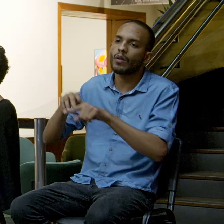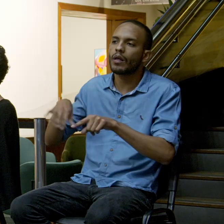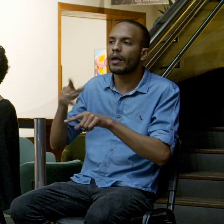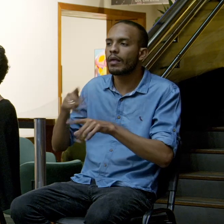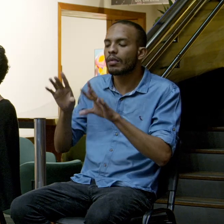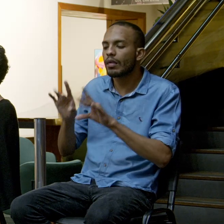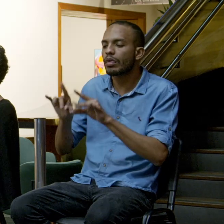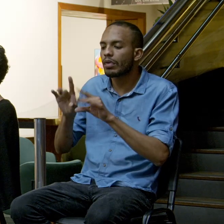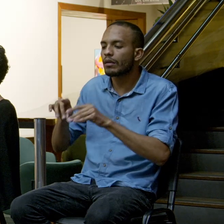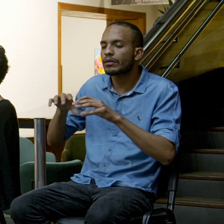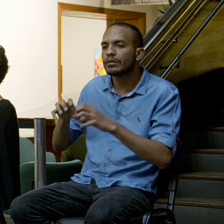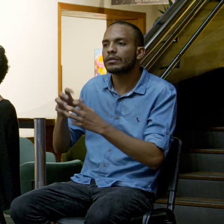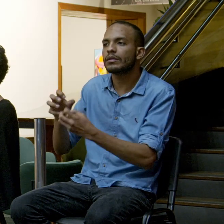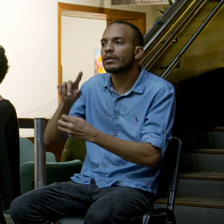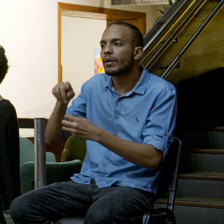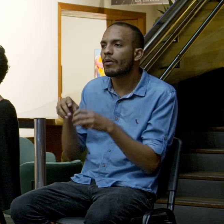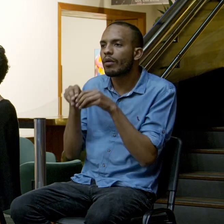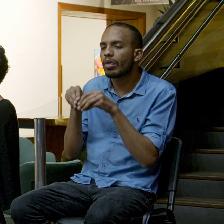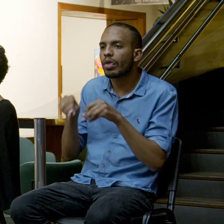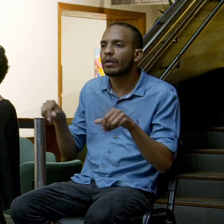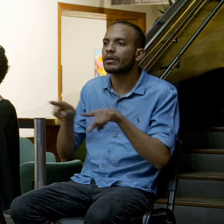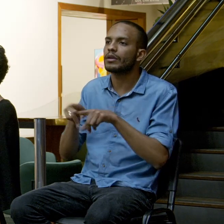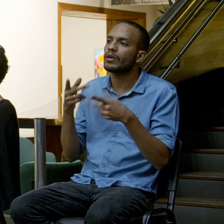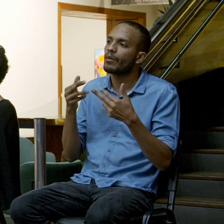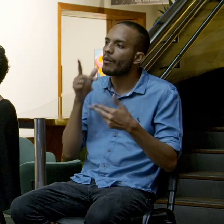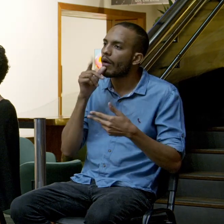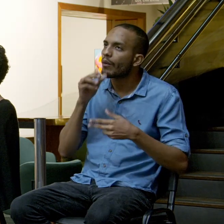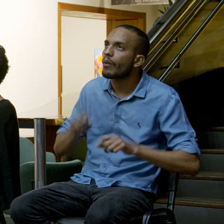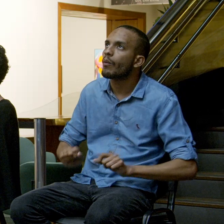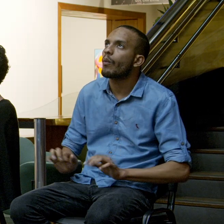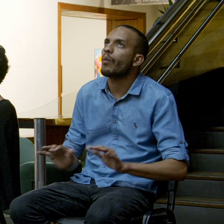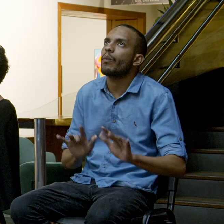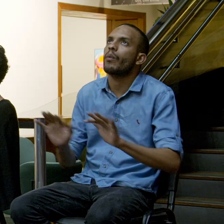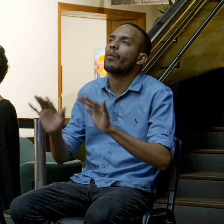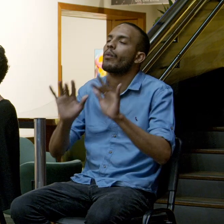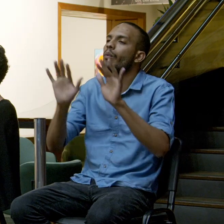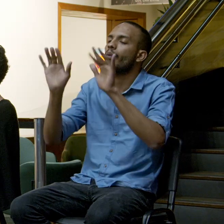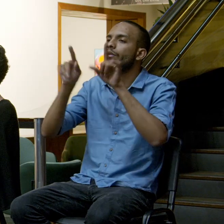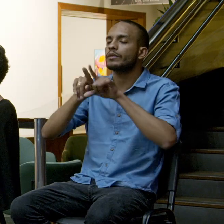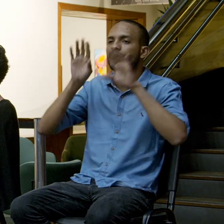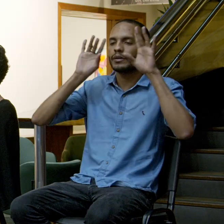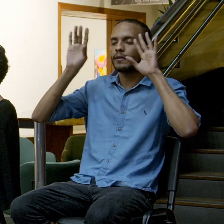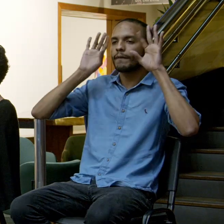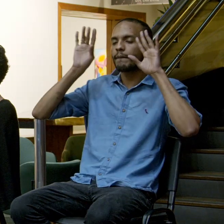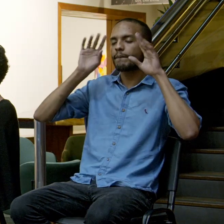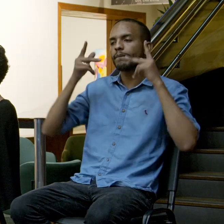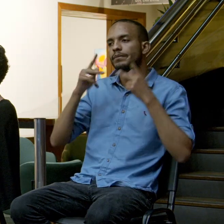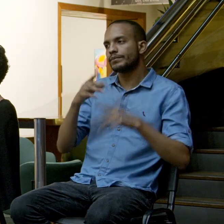argila seca e volta a ser pó, como a água volta a ser massa, a repetição como devir e não como